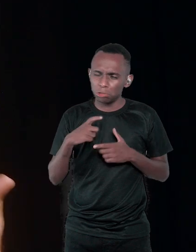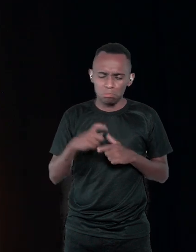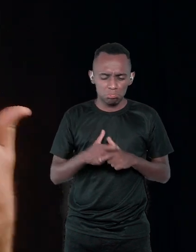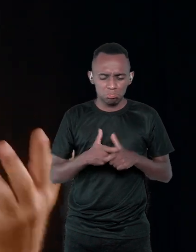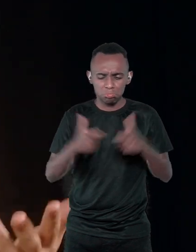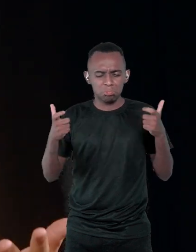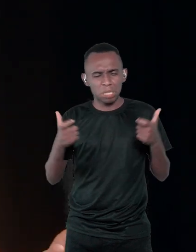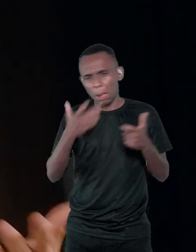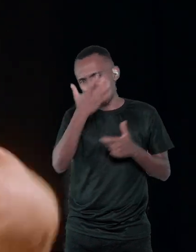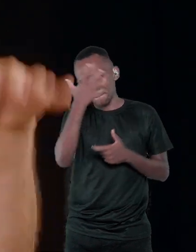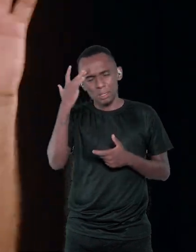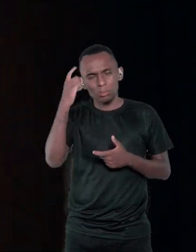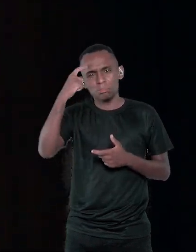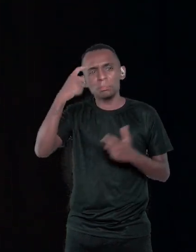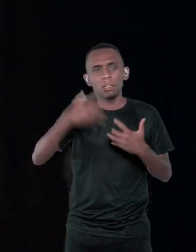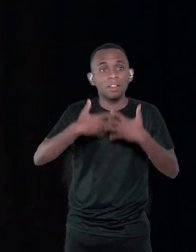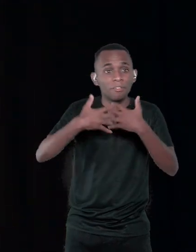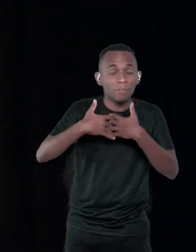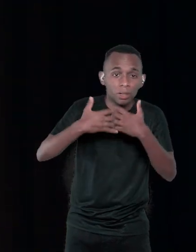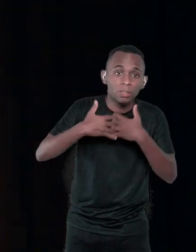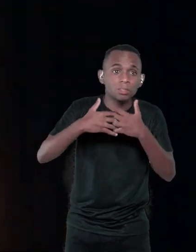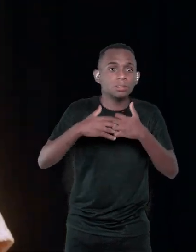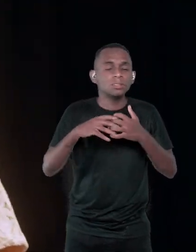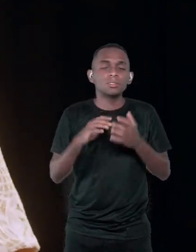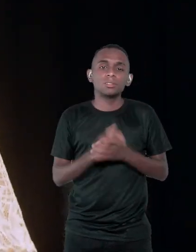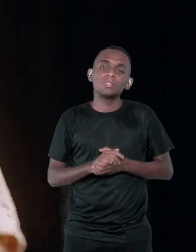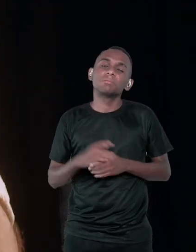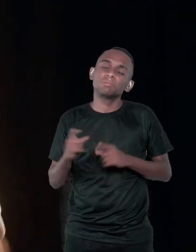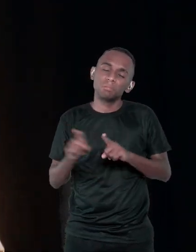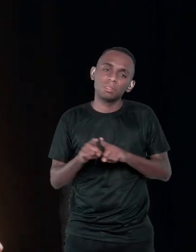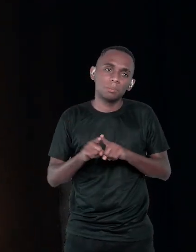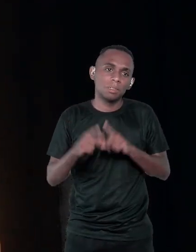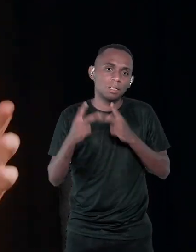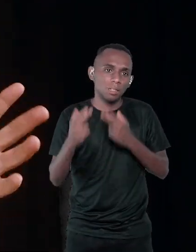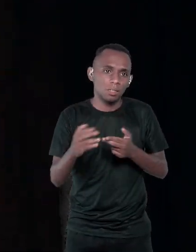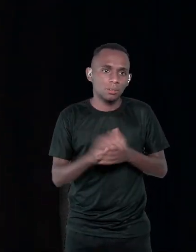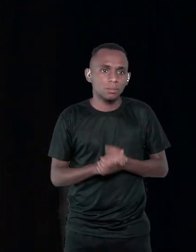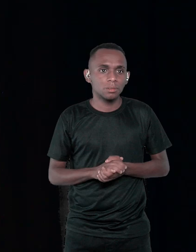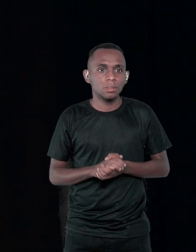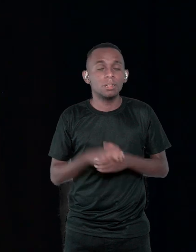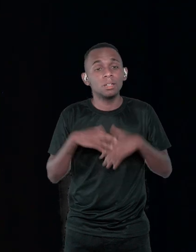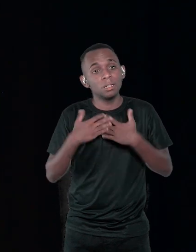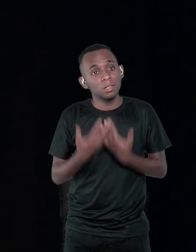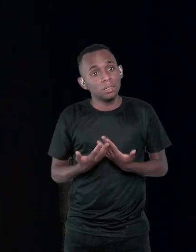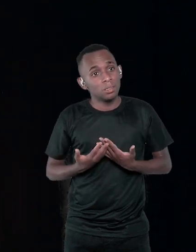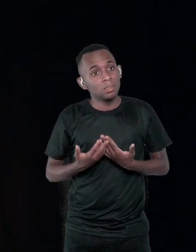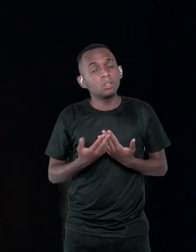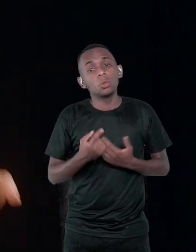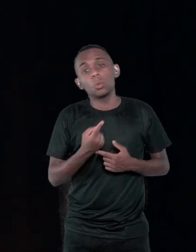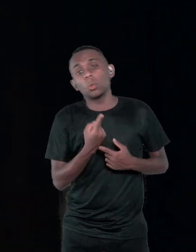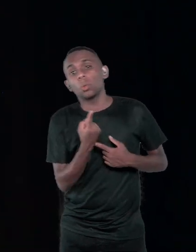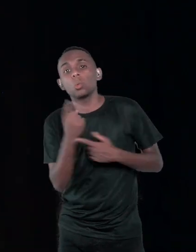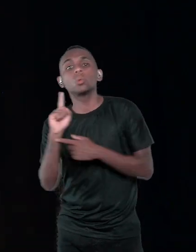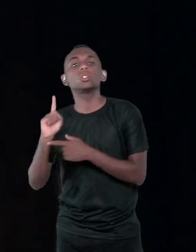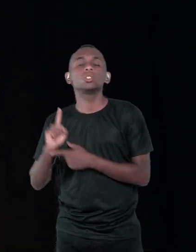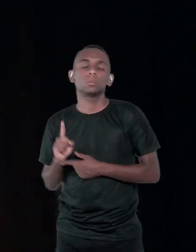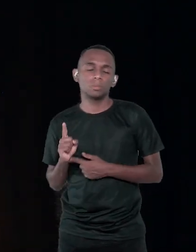né, refletindo sobre isso. Estava lá eu refletindo, era meio surreal. Então, esse foi o